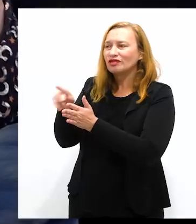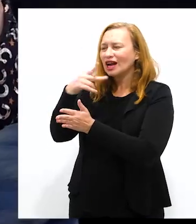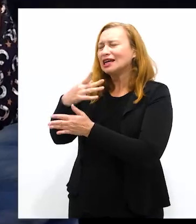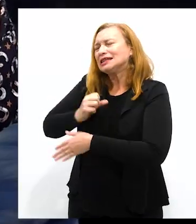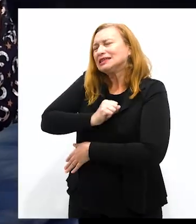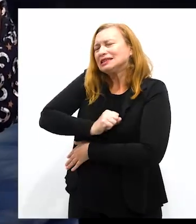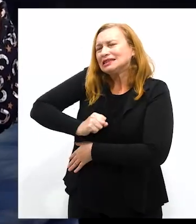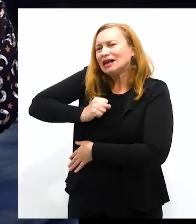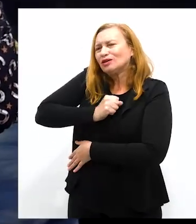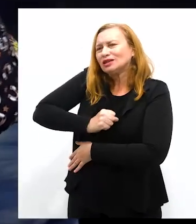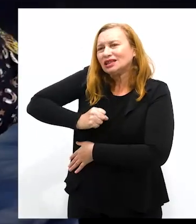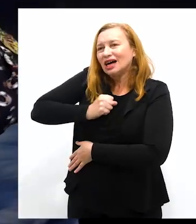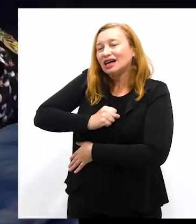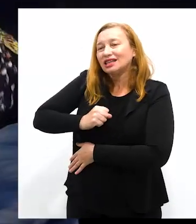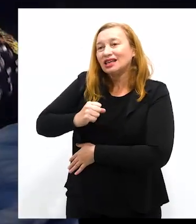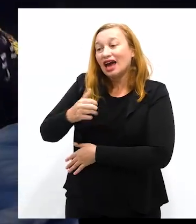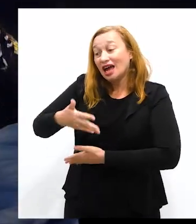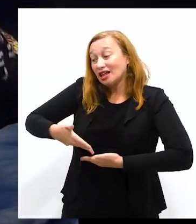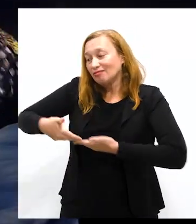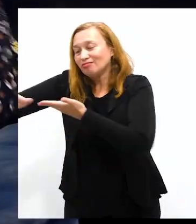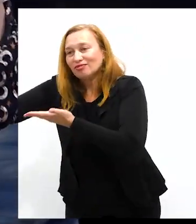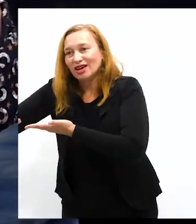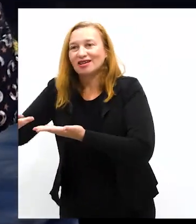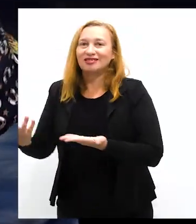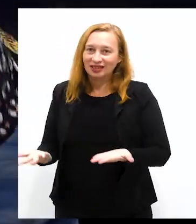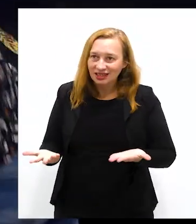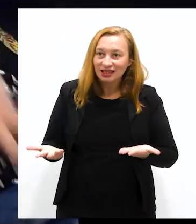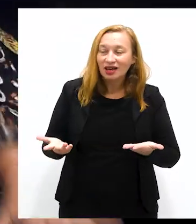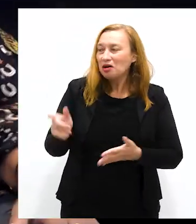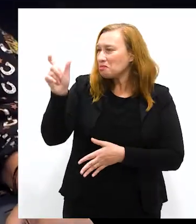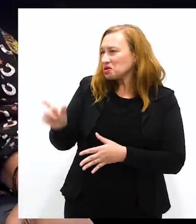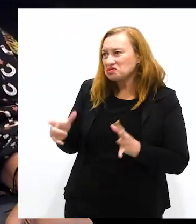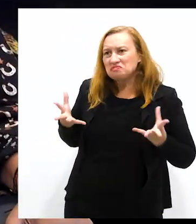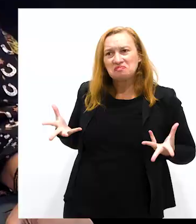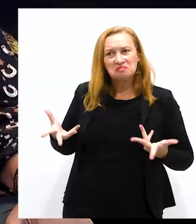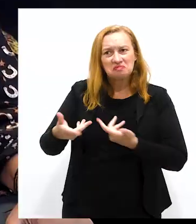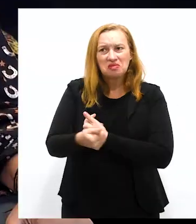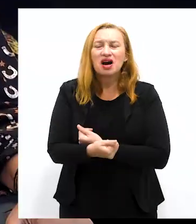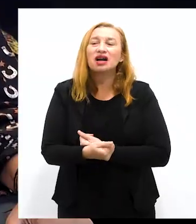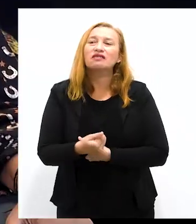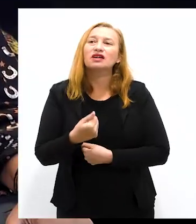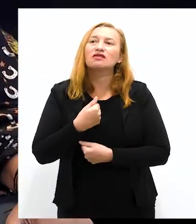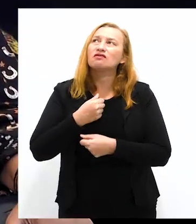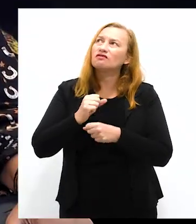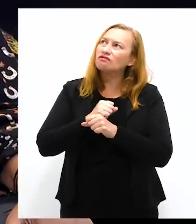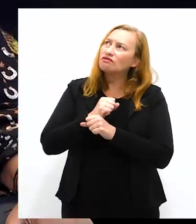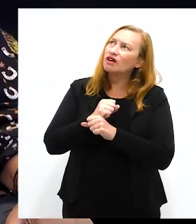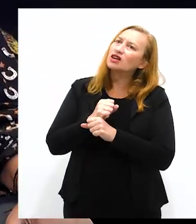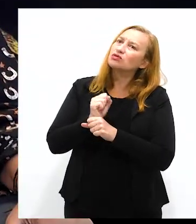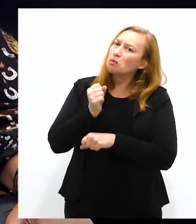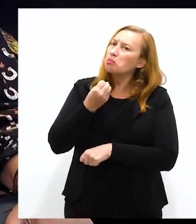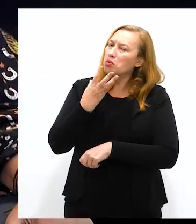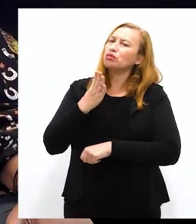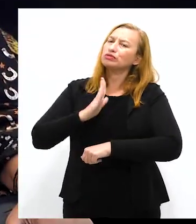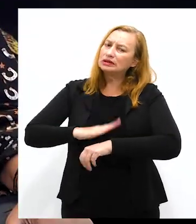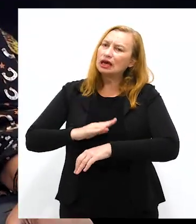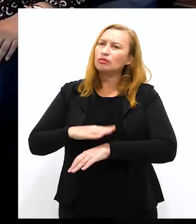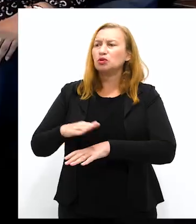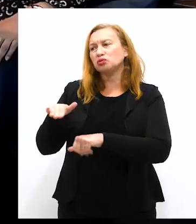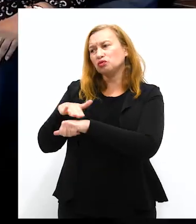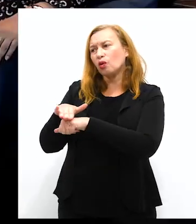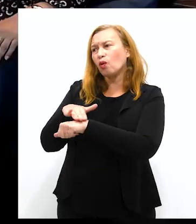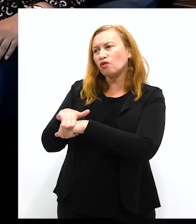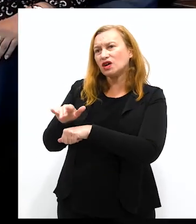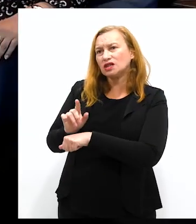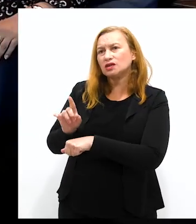para ele, que saudade. Aí ele botou, venha. É uma pessoa sensacional. Eu faz tempo que eu não falo com o Padre André, porque